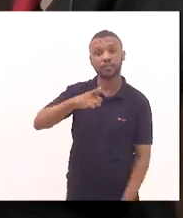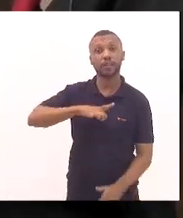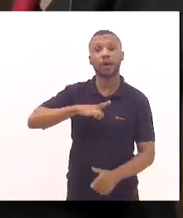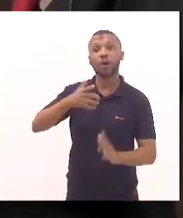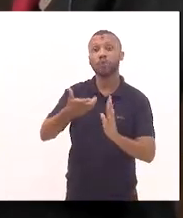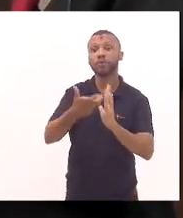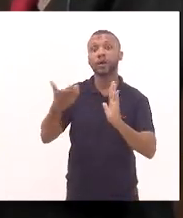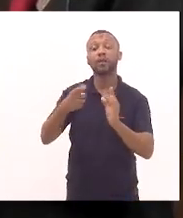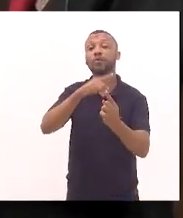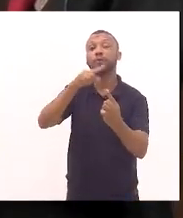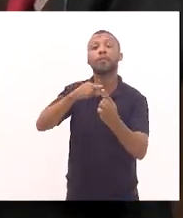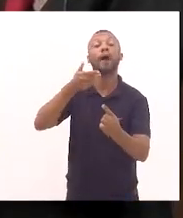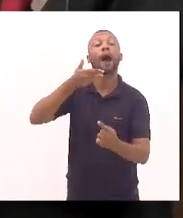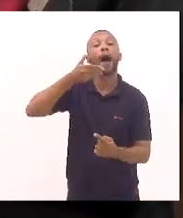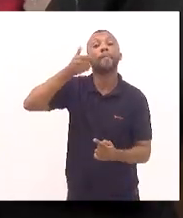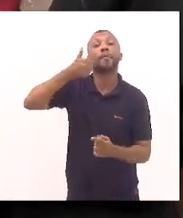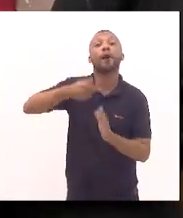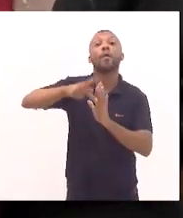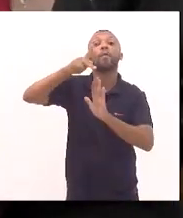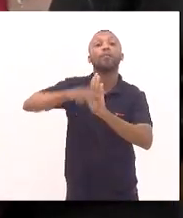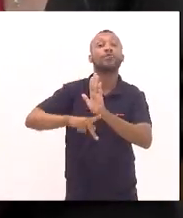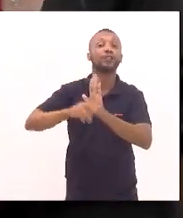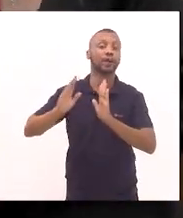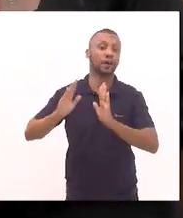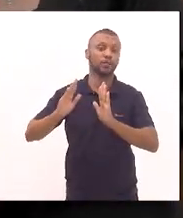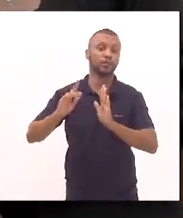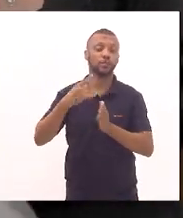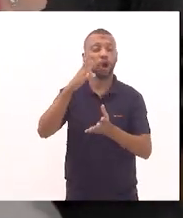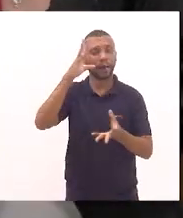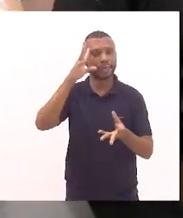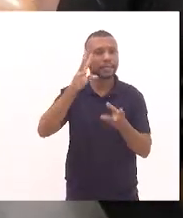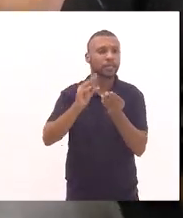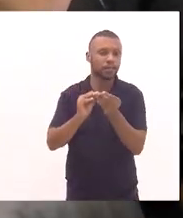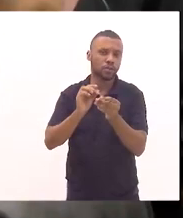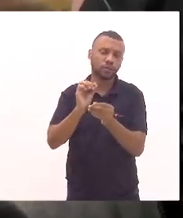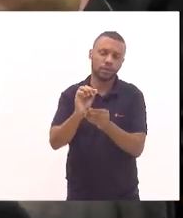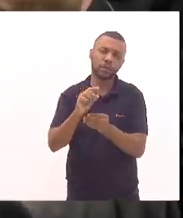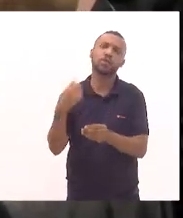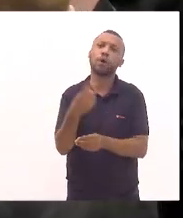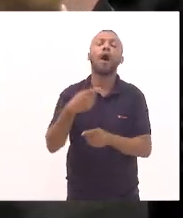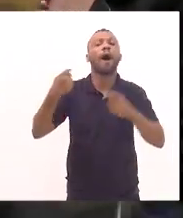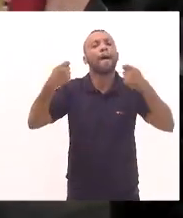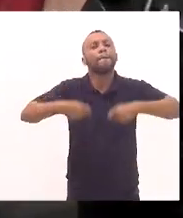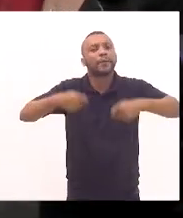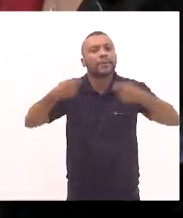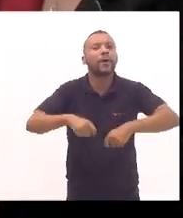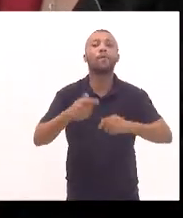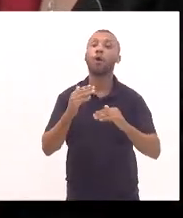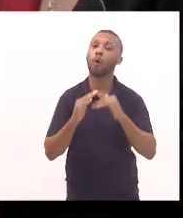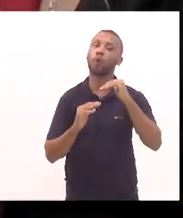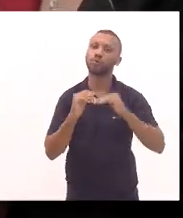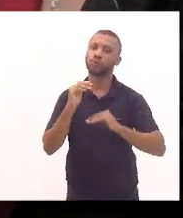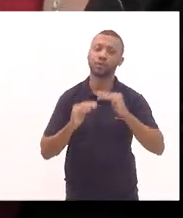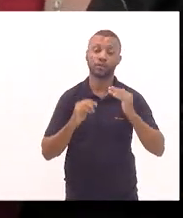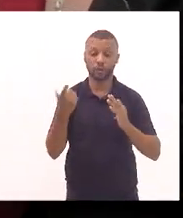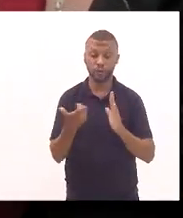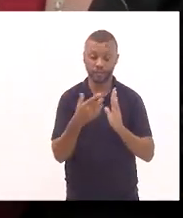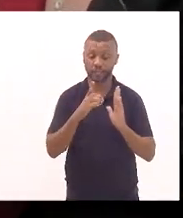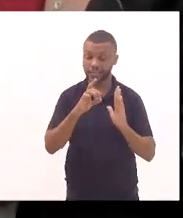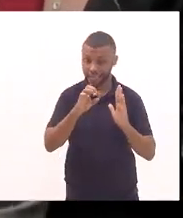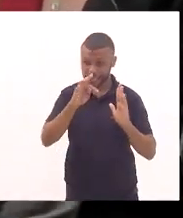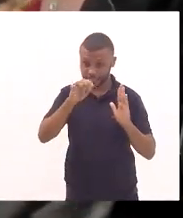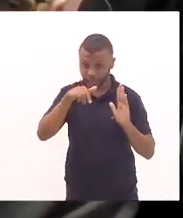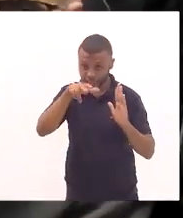para aprimorar o projeto, entendendo o quanto que precisamos construir. Vamos manter, e sequer